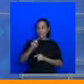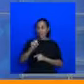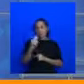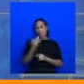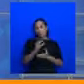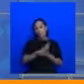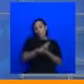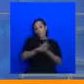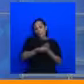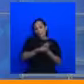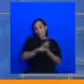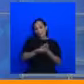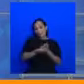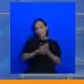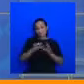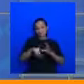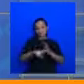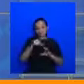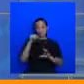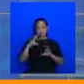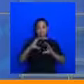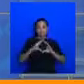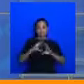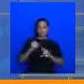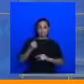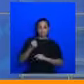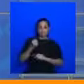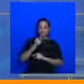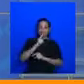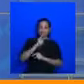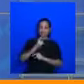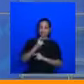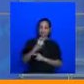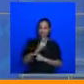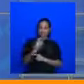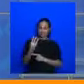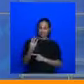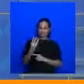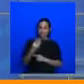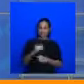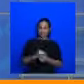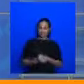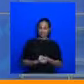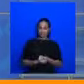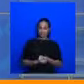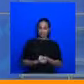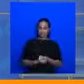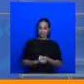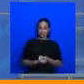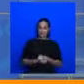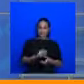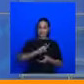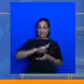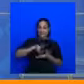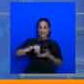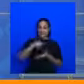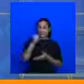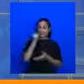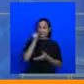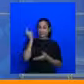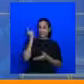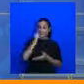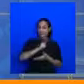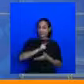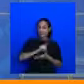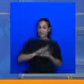ou nenhum número. Bola verde, 33. Verde, número 33. São muitas chances